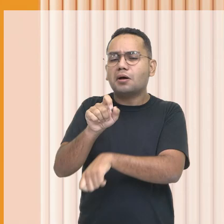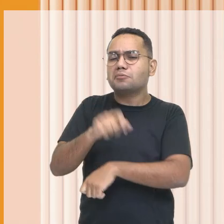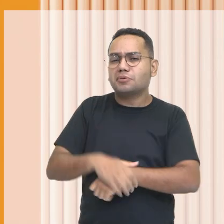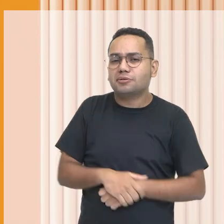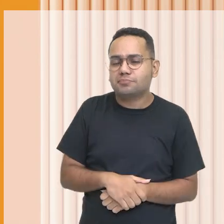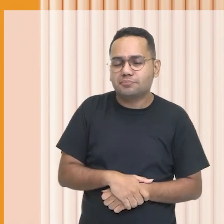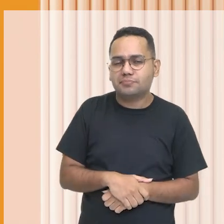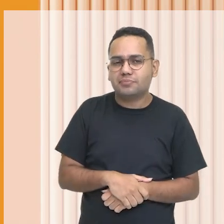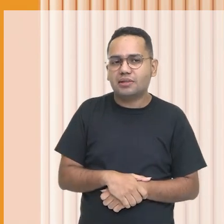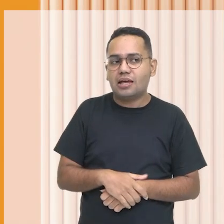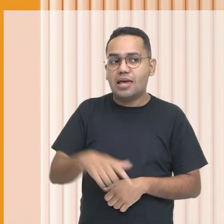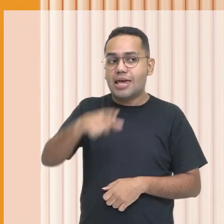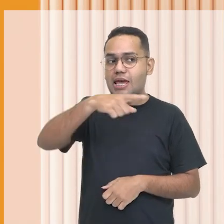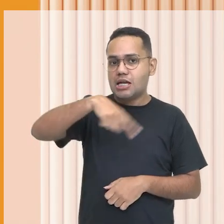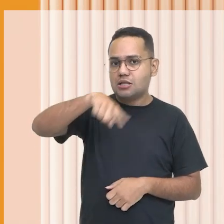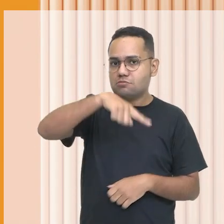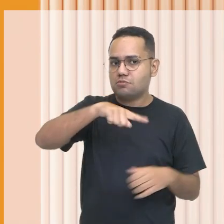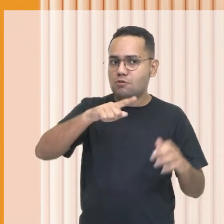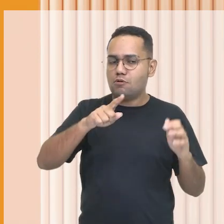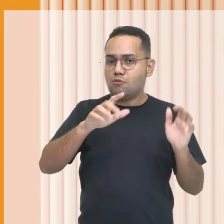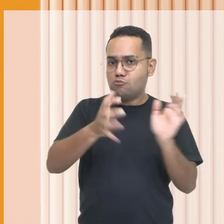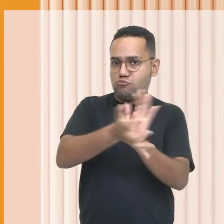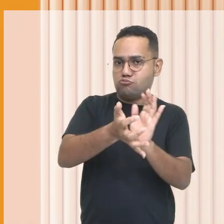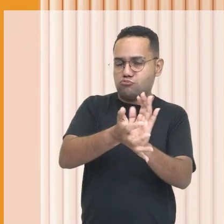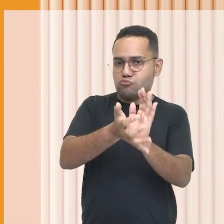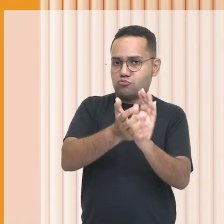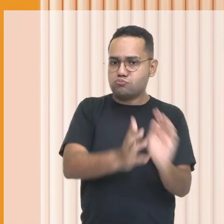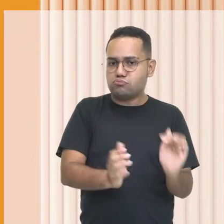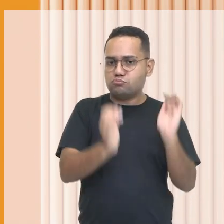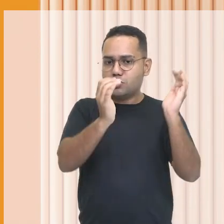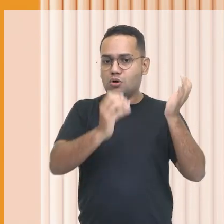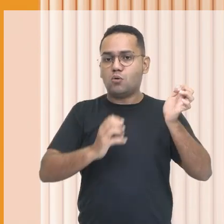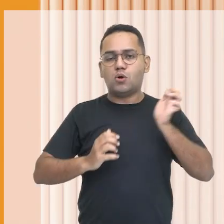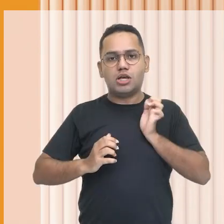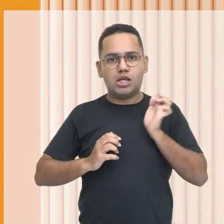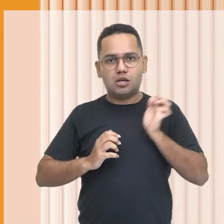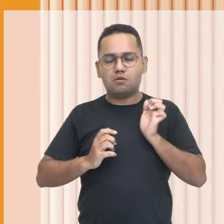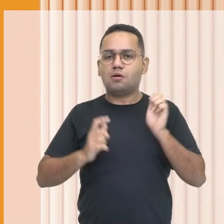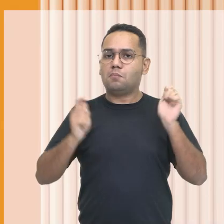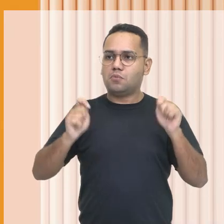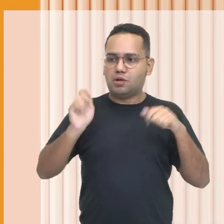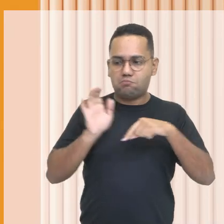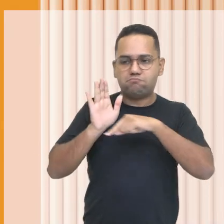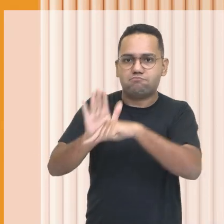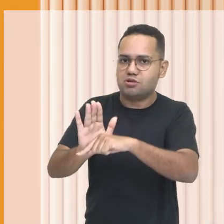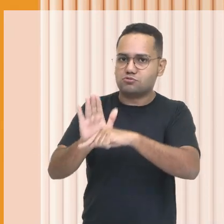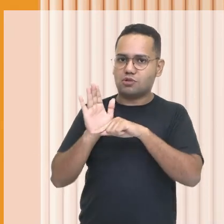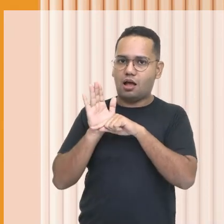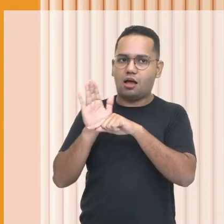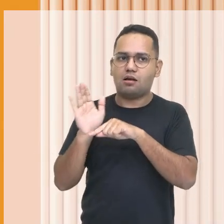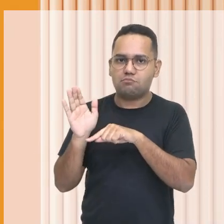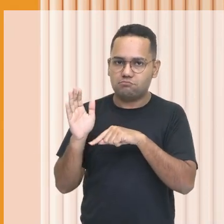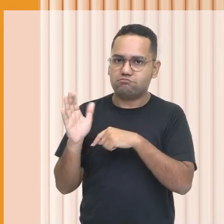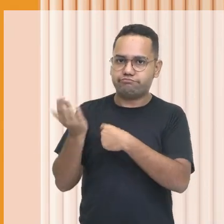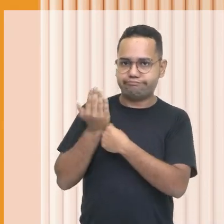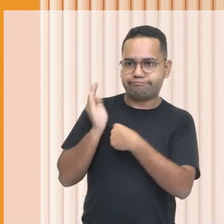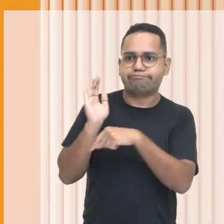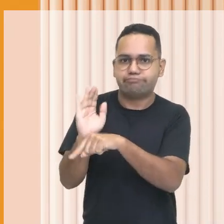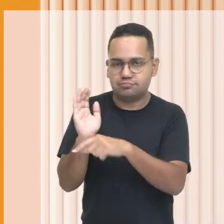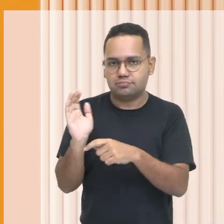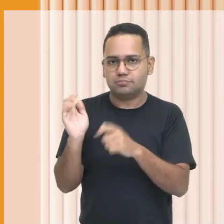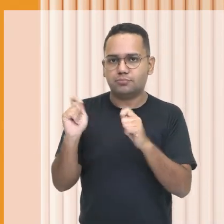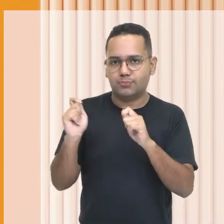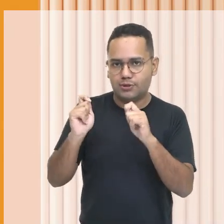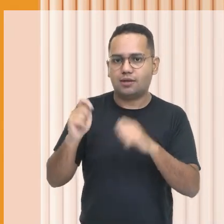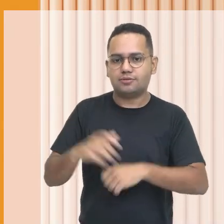de quem possuía a posse delas. Ou seja, tem que ter uma contrapartida para você poder ter acesso aos